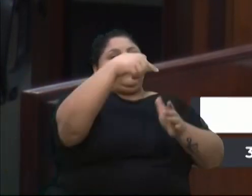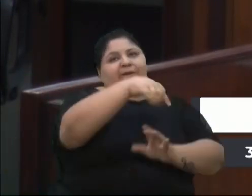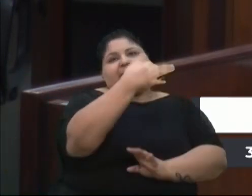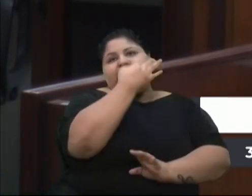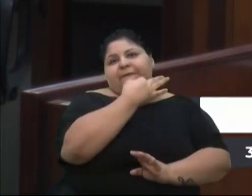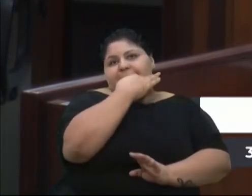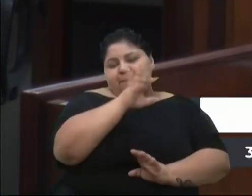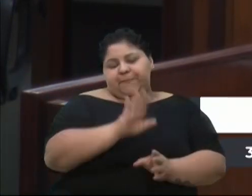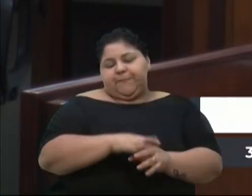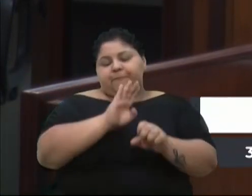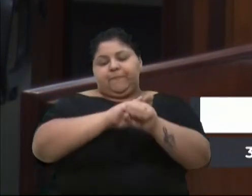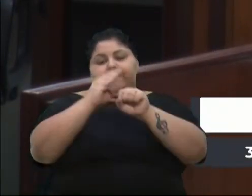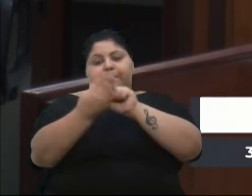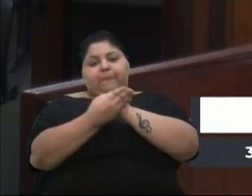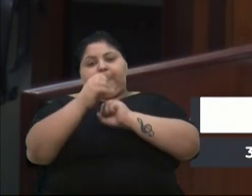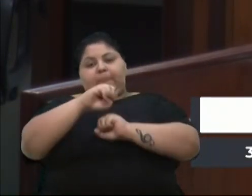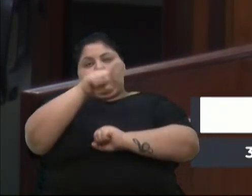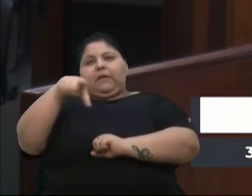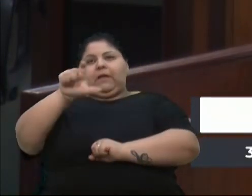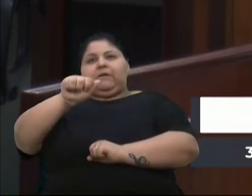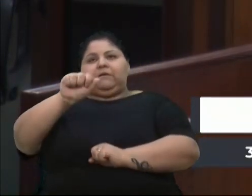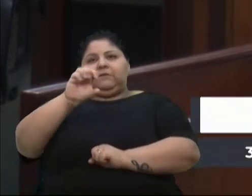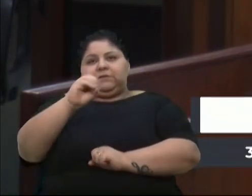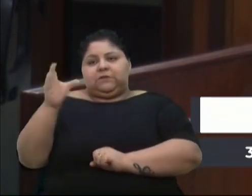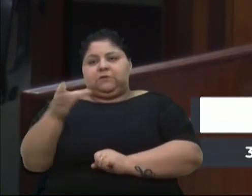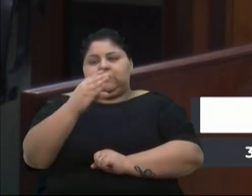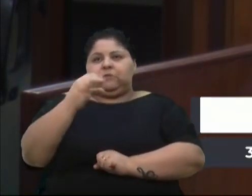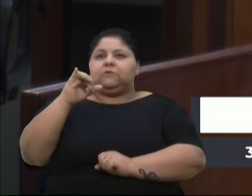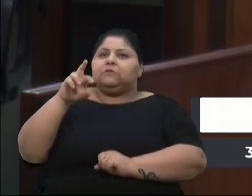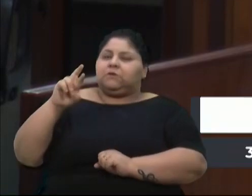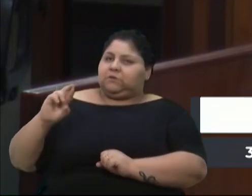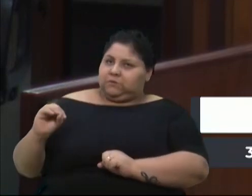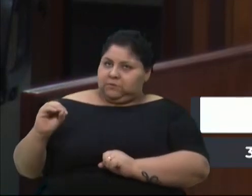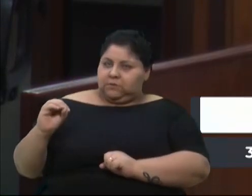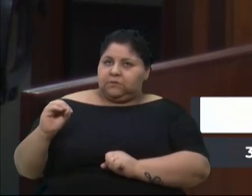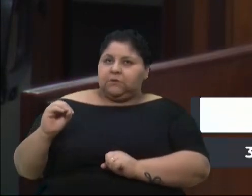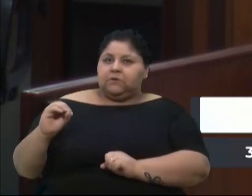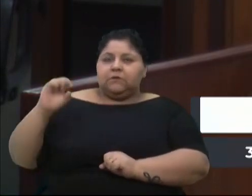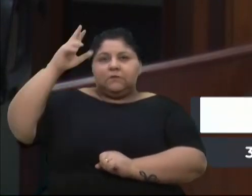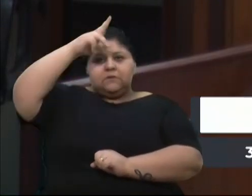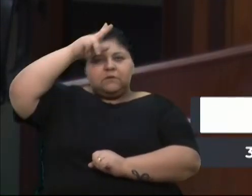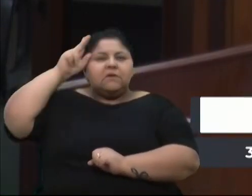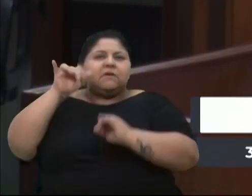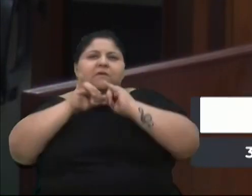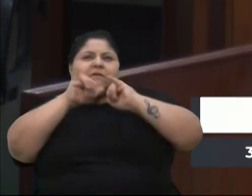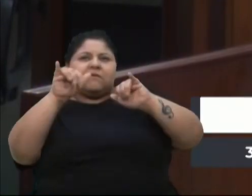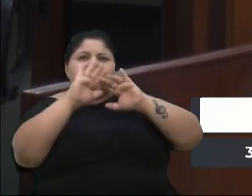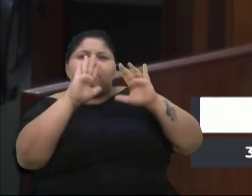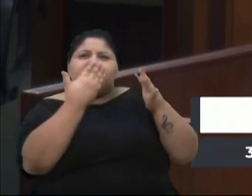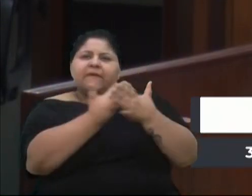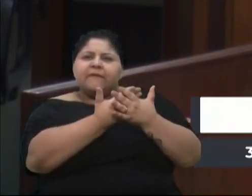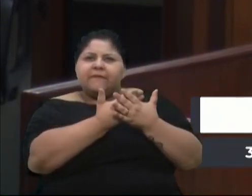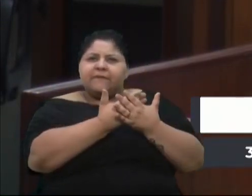São Ciro, pessoal, quero falar do bairro São Ciro. Bairro São Ciro, o prefeito anunciou as escolas